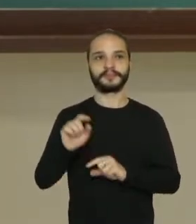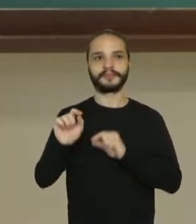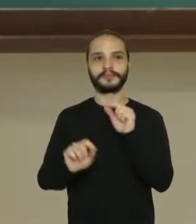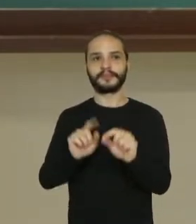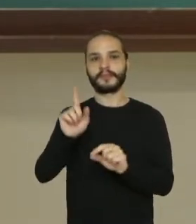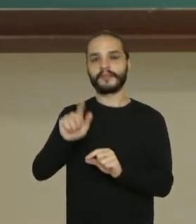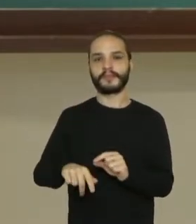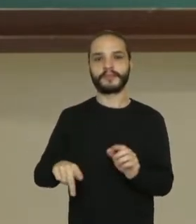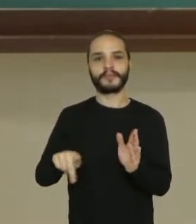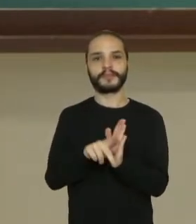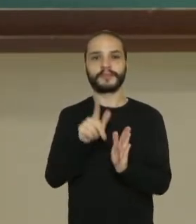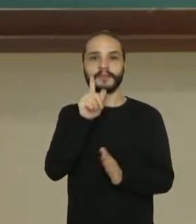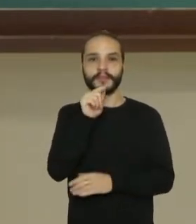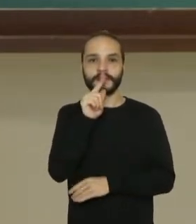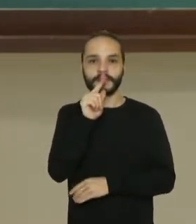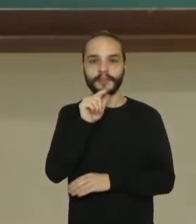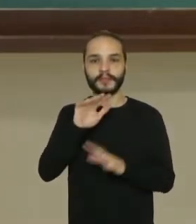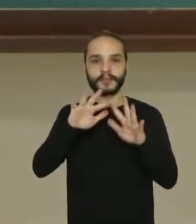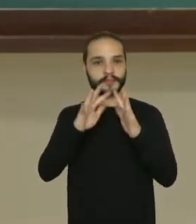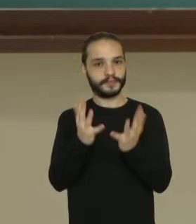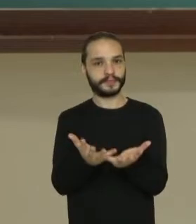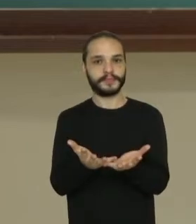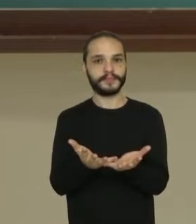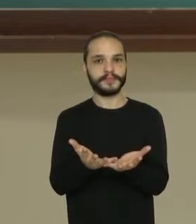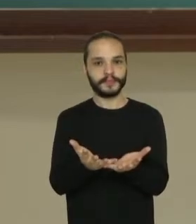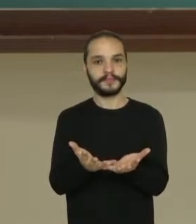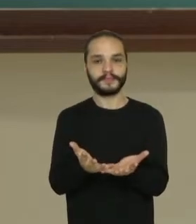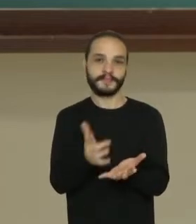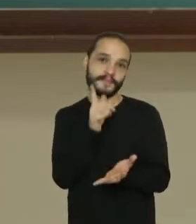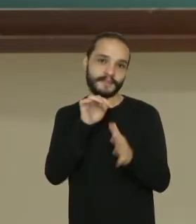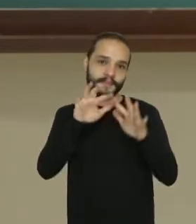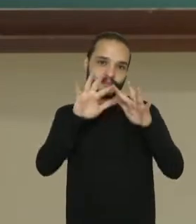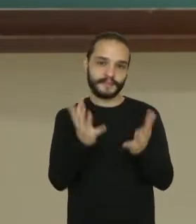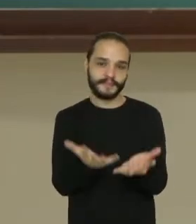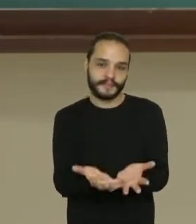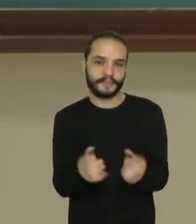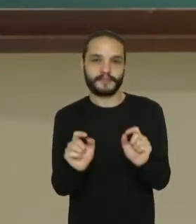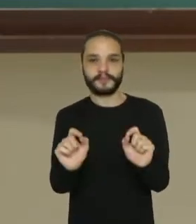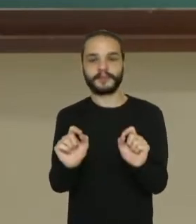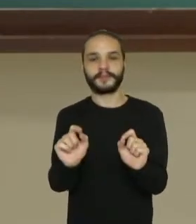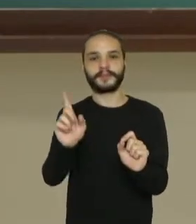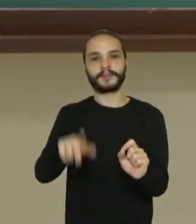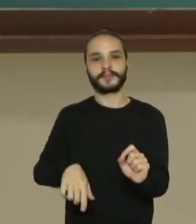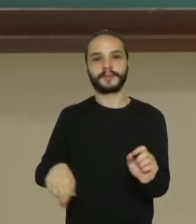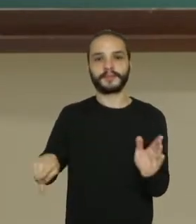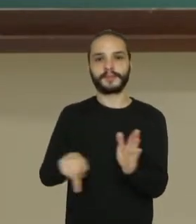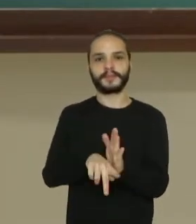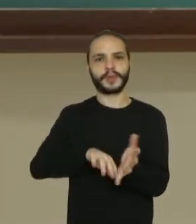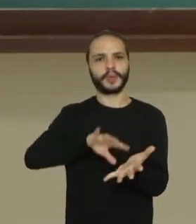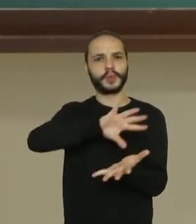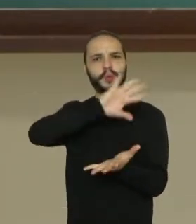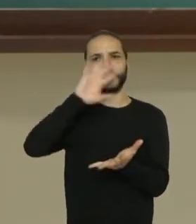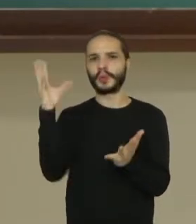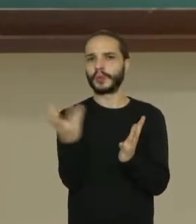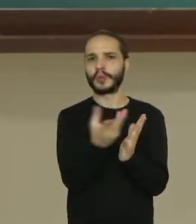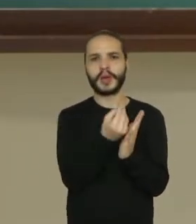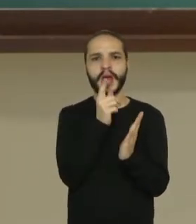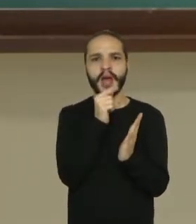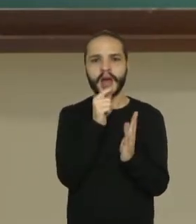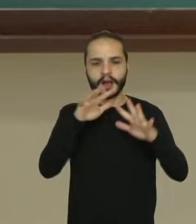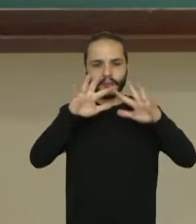ecossistemas terrestres? Então, hidro é a água, esfera vem do planeta. Então, hidrosfera é o conjunto de toda a água que tem no